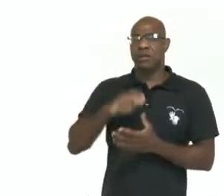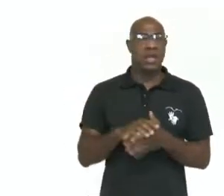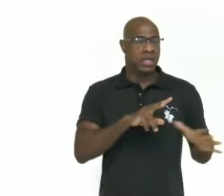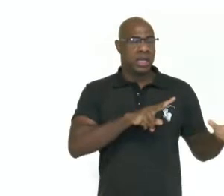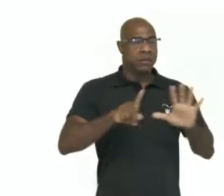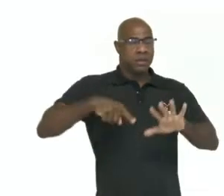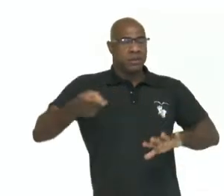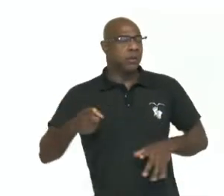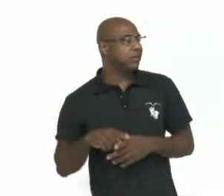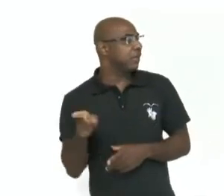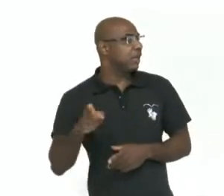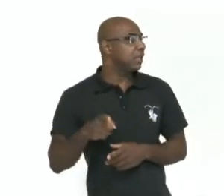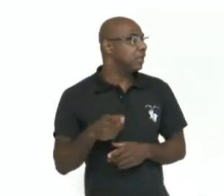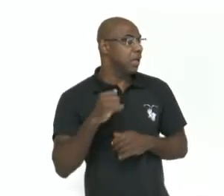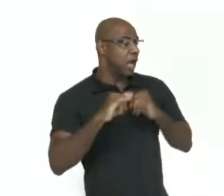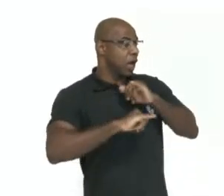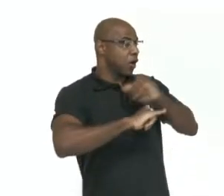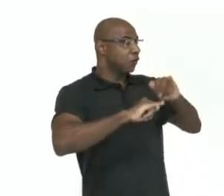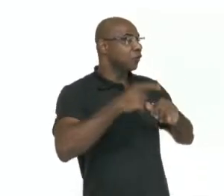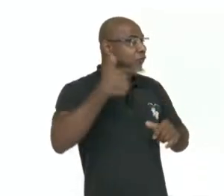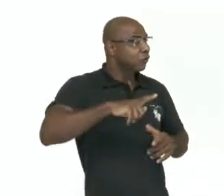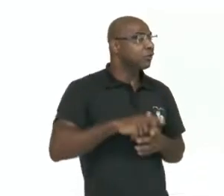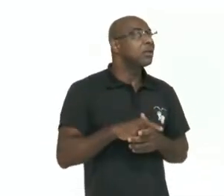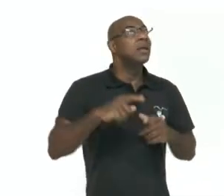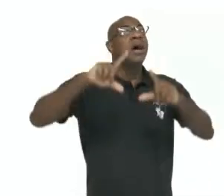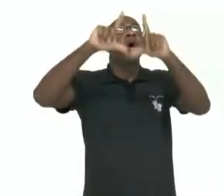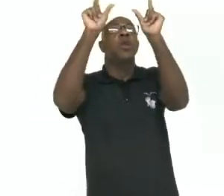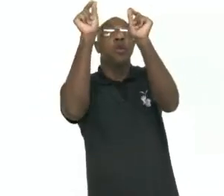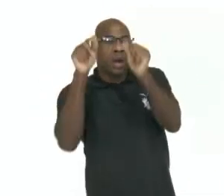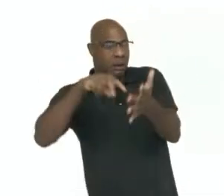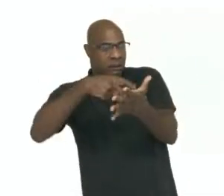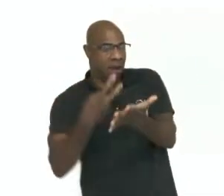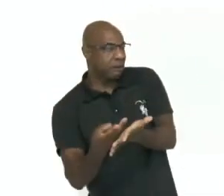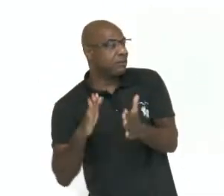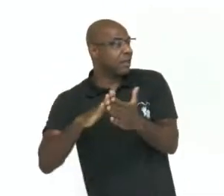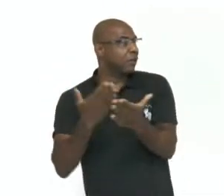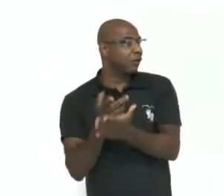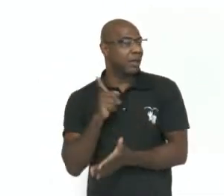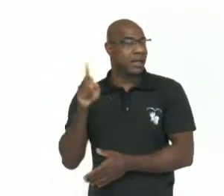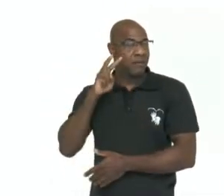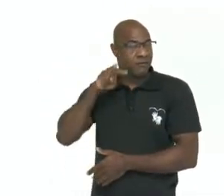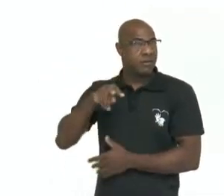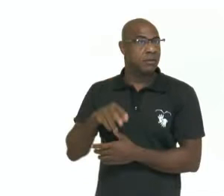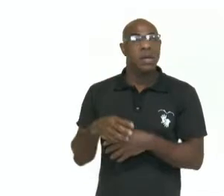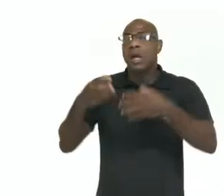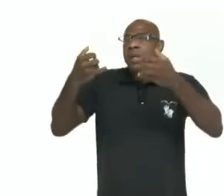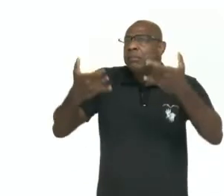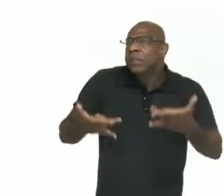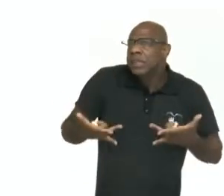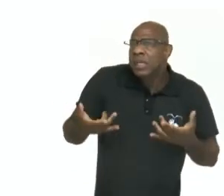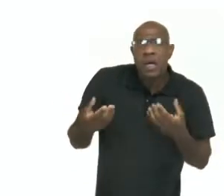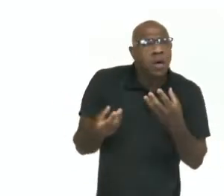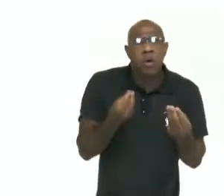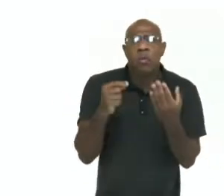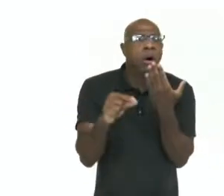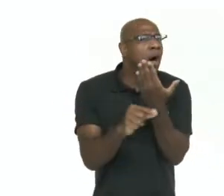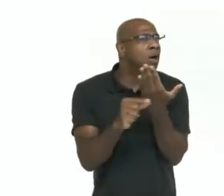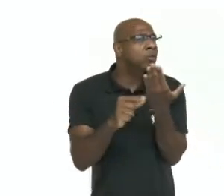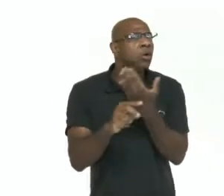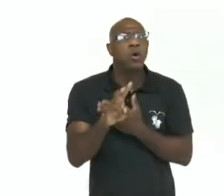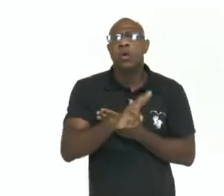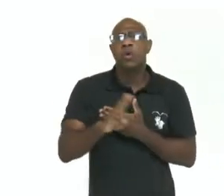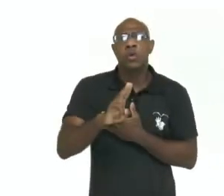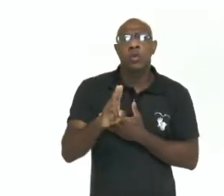ele veio contando que caíra no pátio da escola um pedaço de lua. Explique como o autor usou a